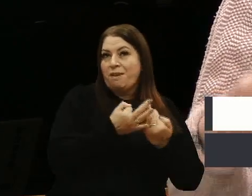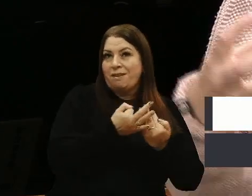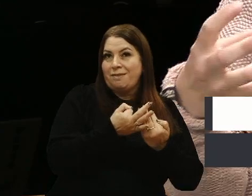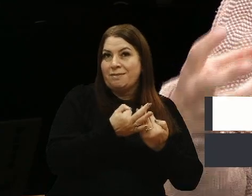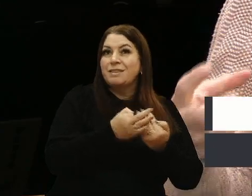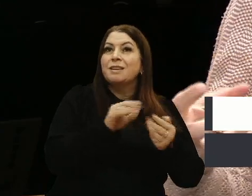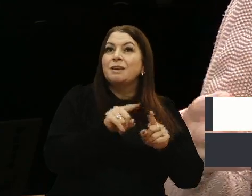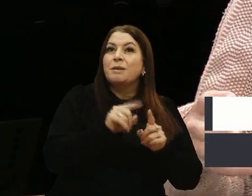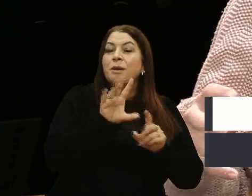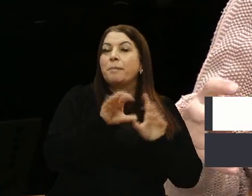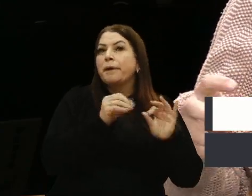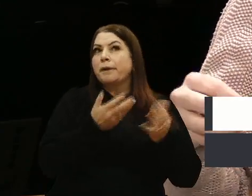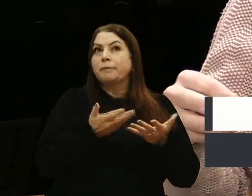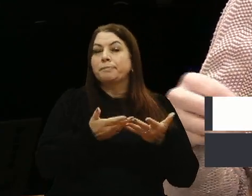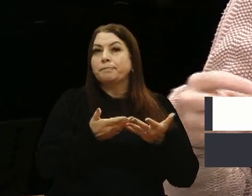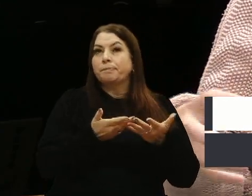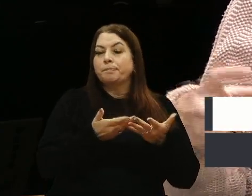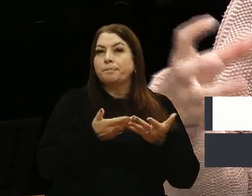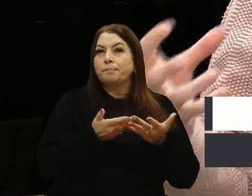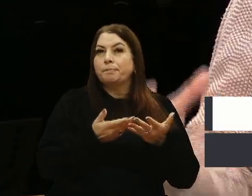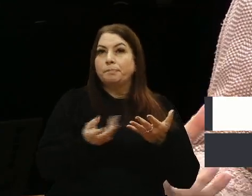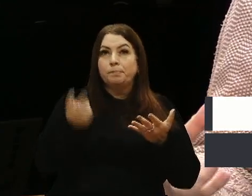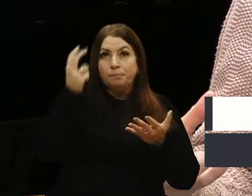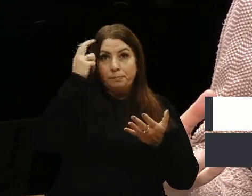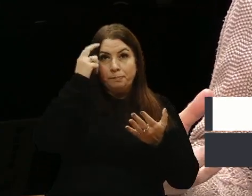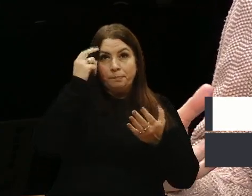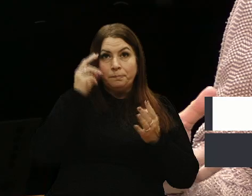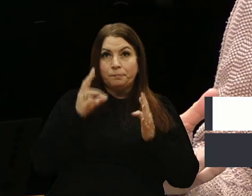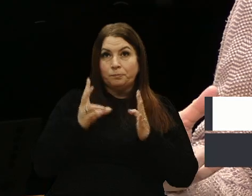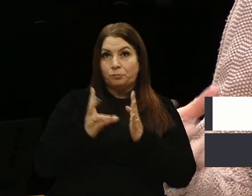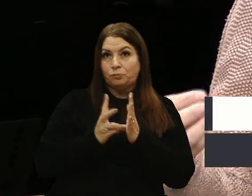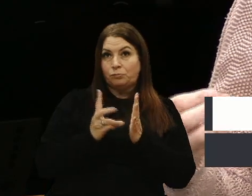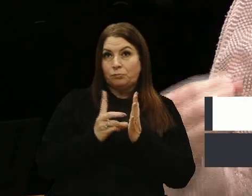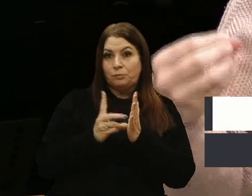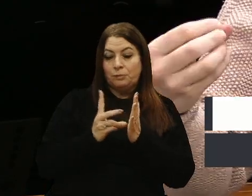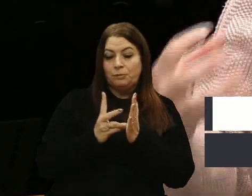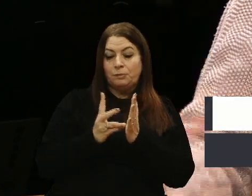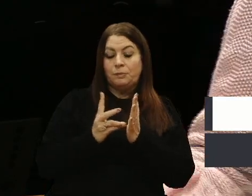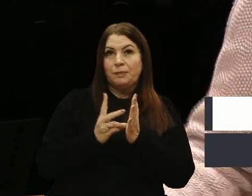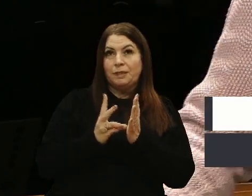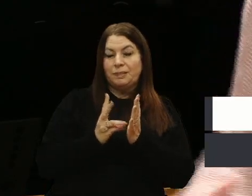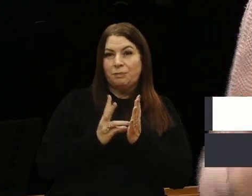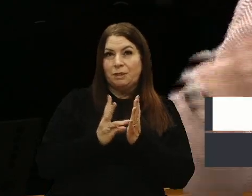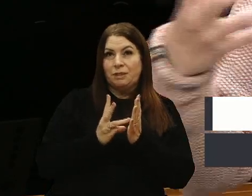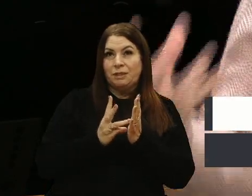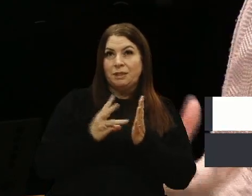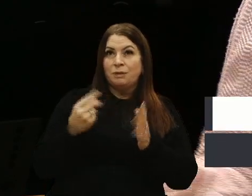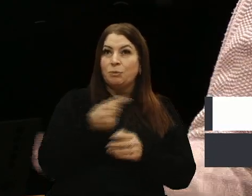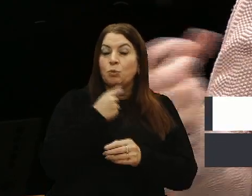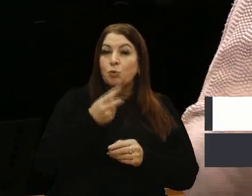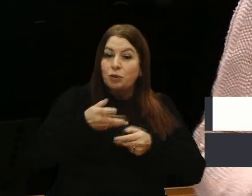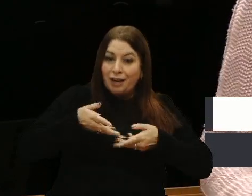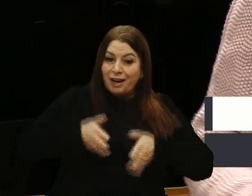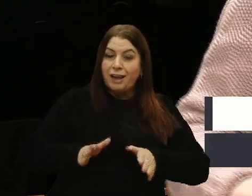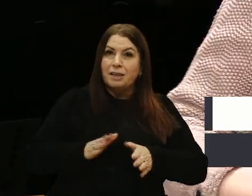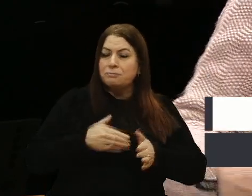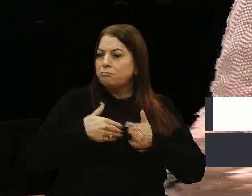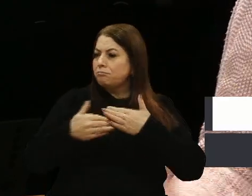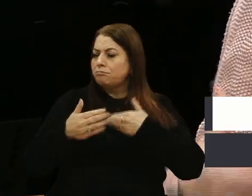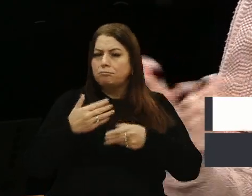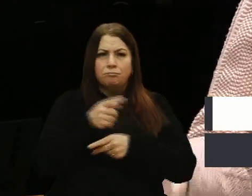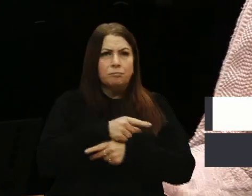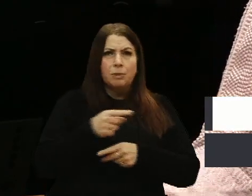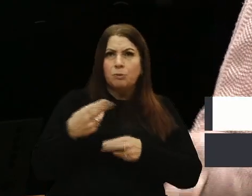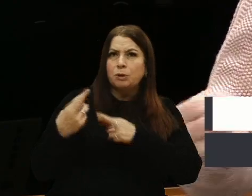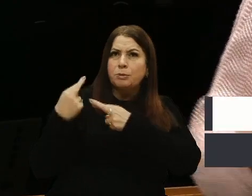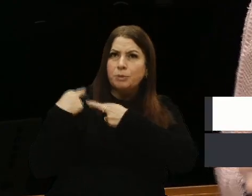pegar algumas culturas indígenas, né, a criança, de onde ela nasce, pouco importa, porque